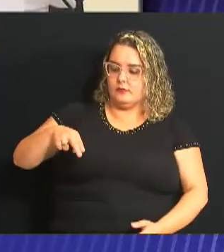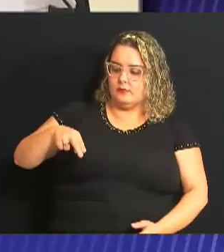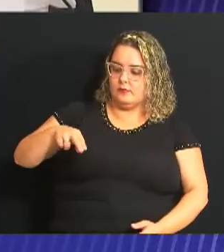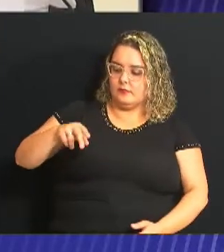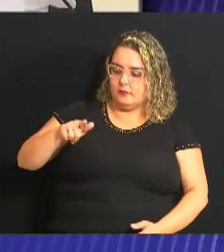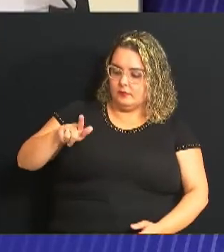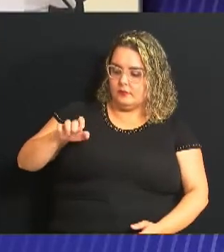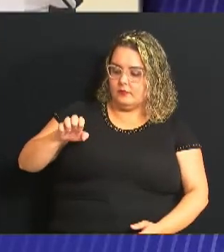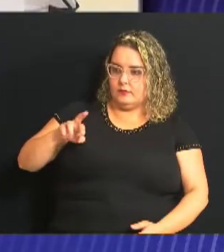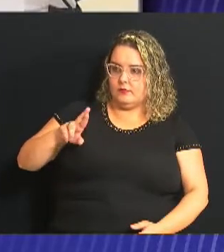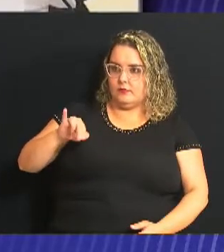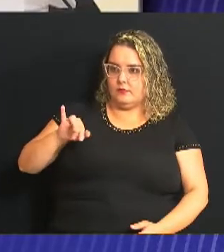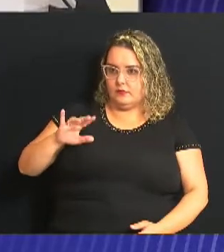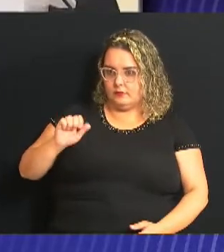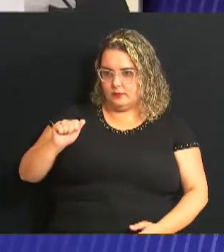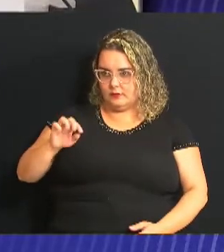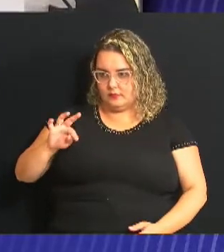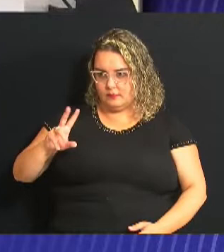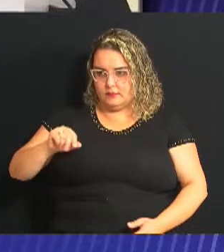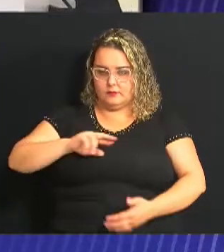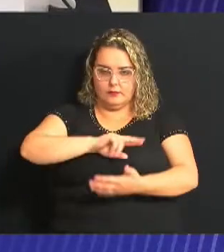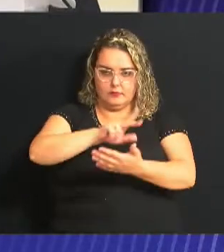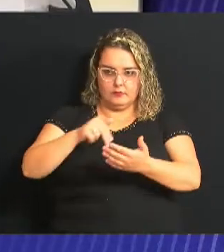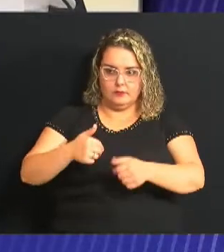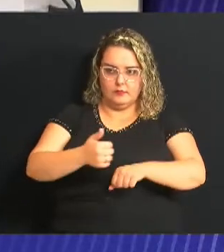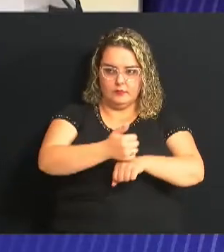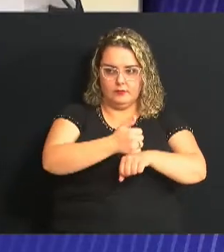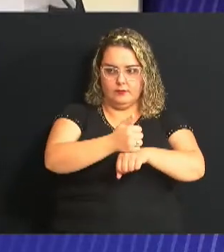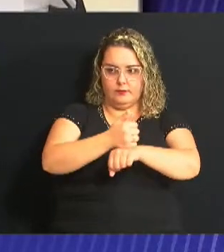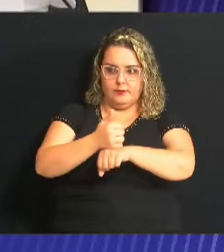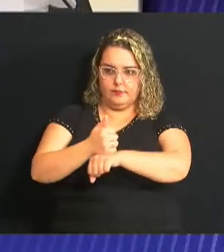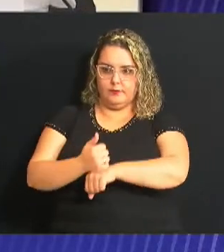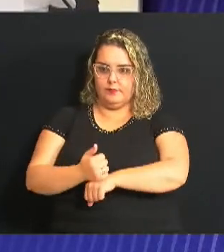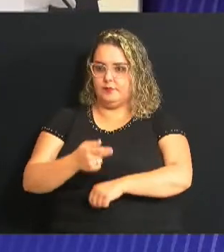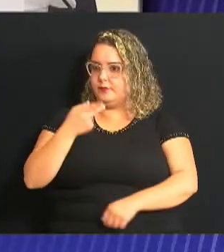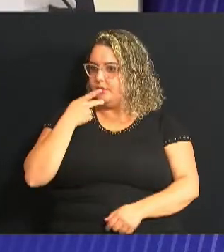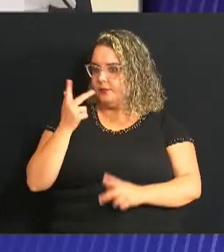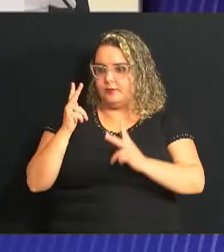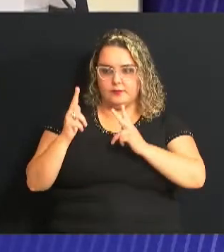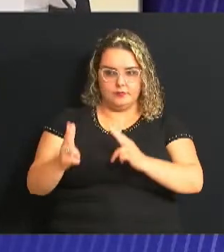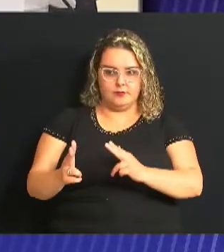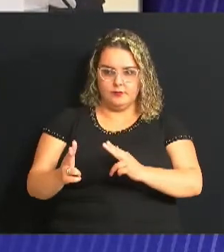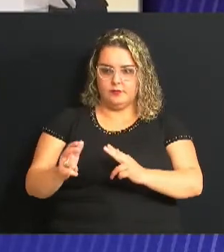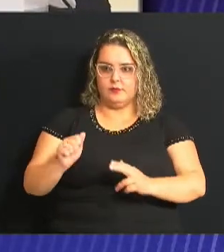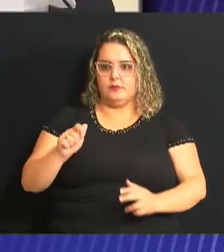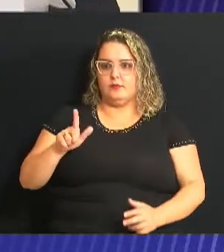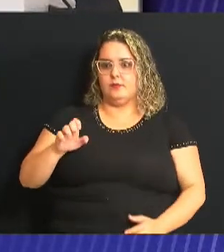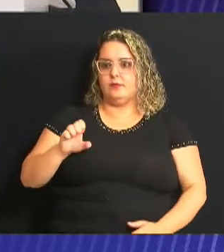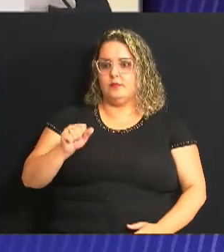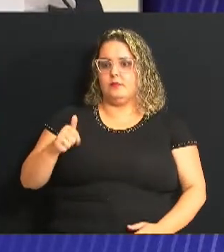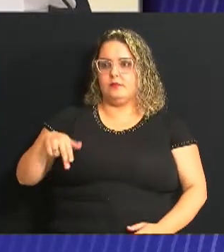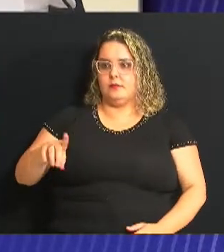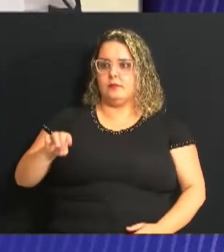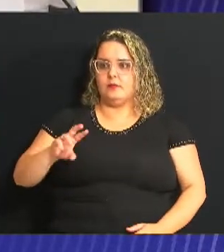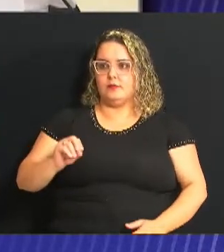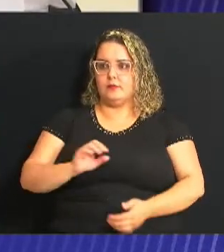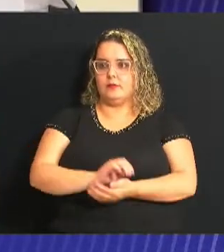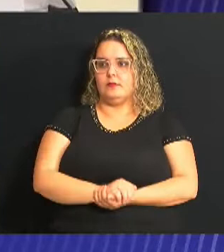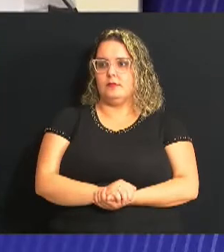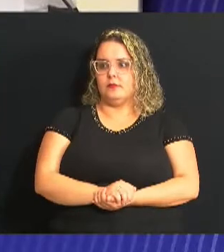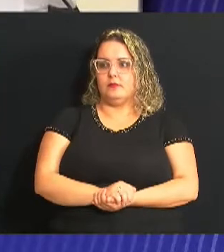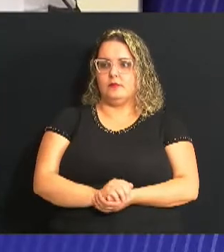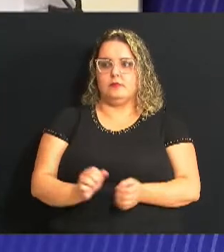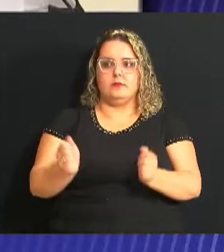e cardiorrespiratória. Eu falo mesmo do Alessandro. O Alessandro esteve